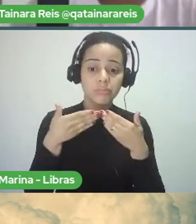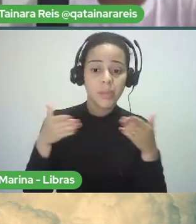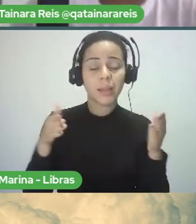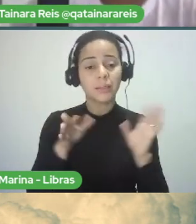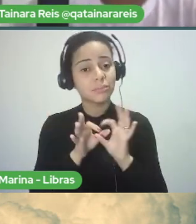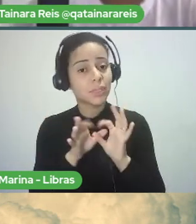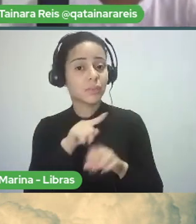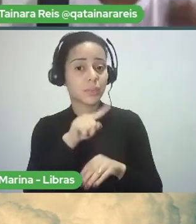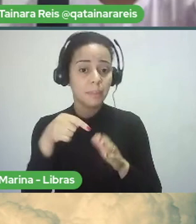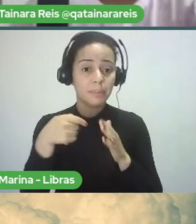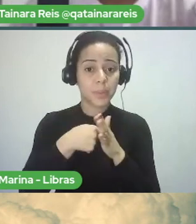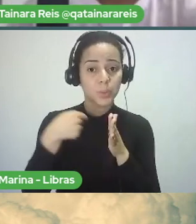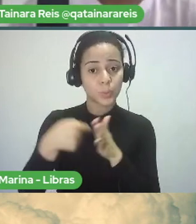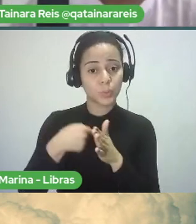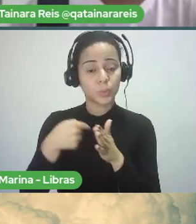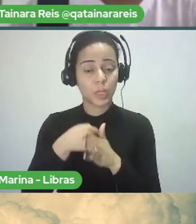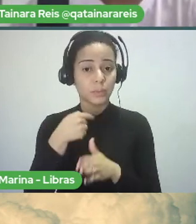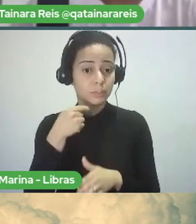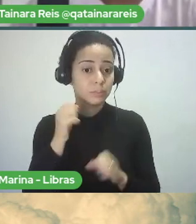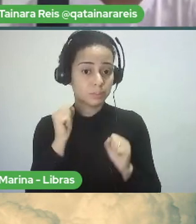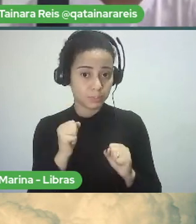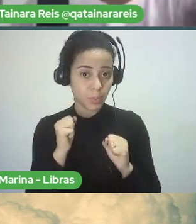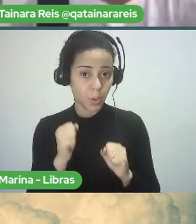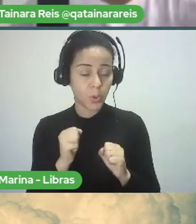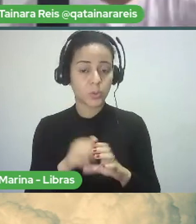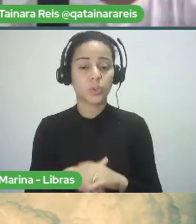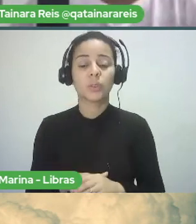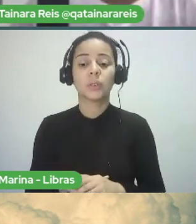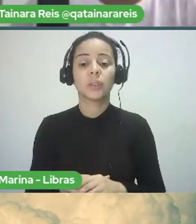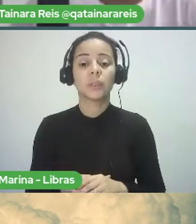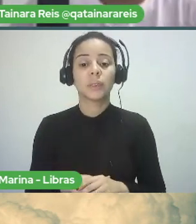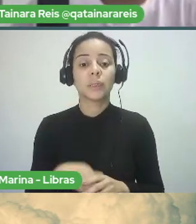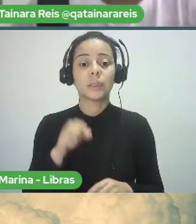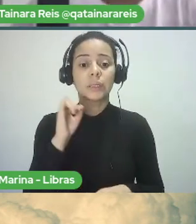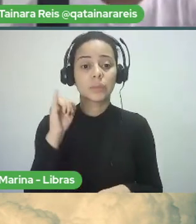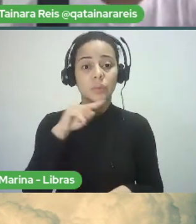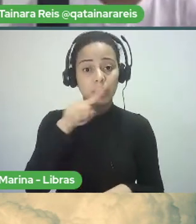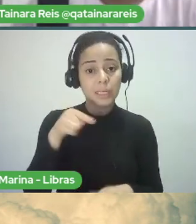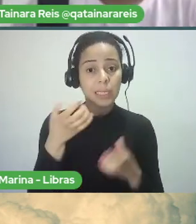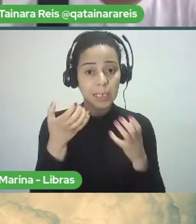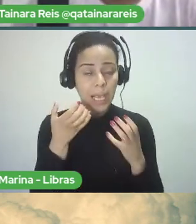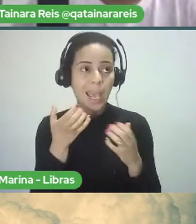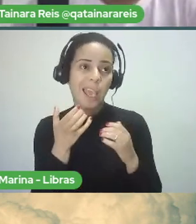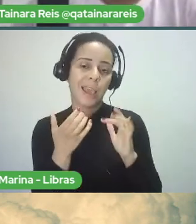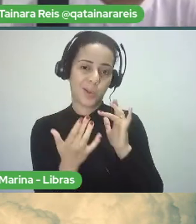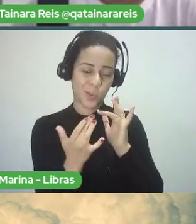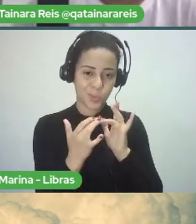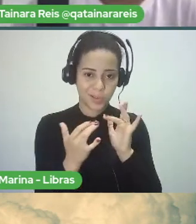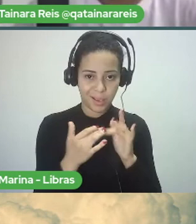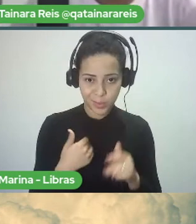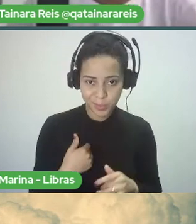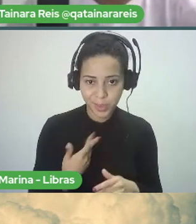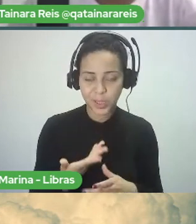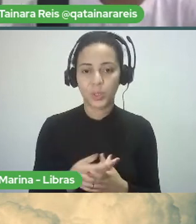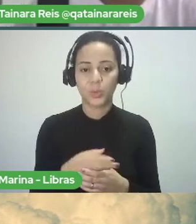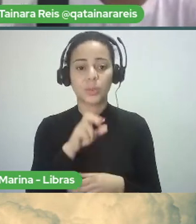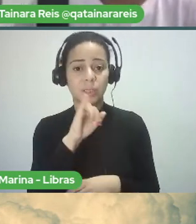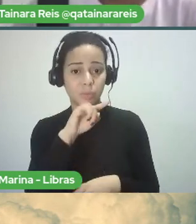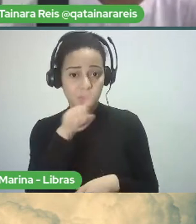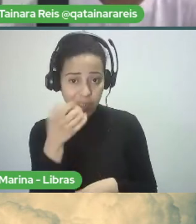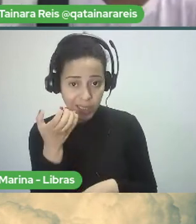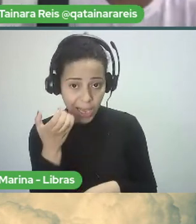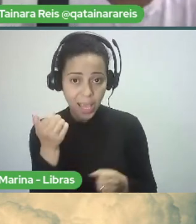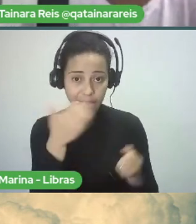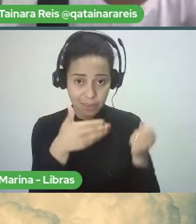vocês tenham. Caso queiram me contactar ou queiram acesso a algum slide ou algo do tipo,